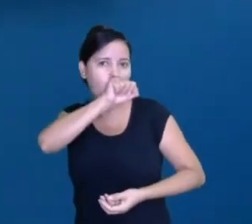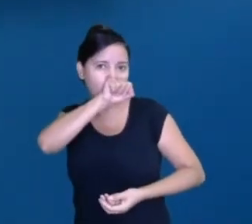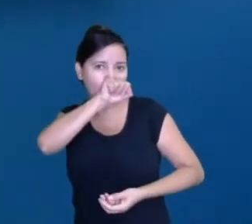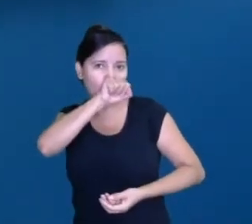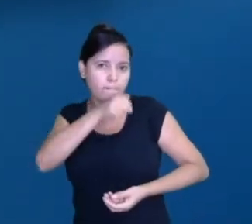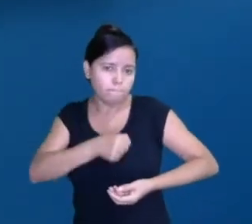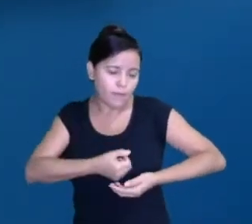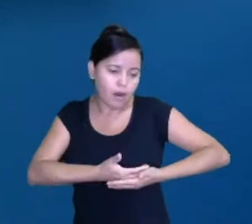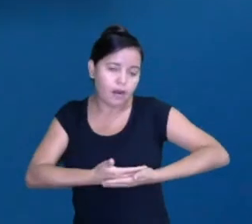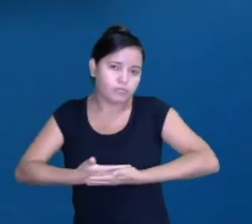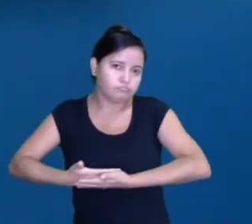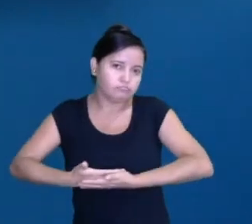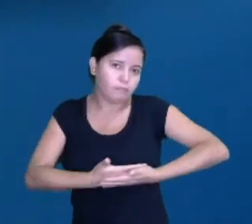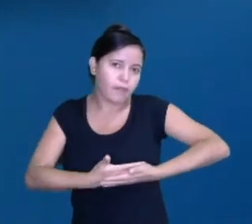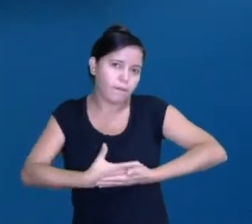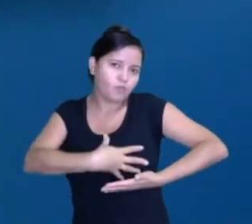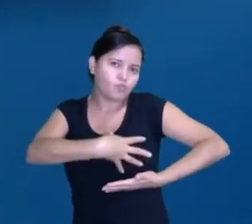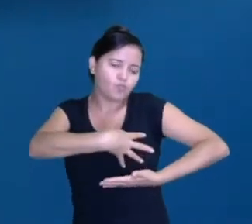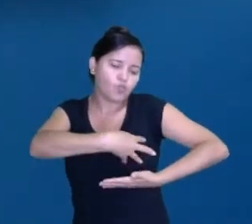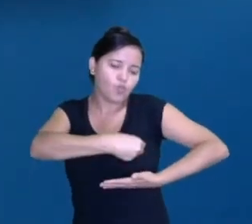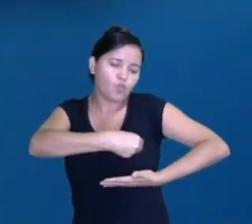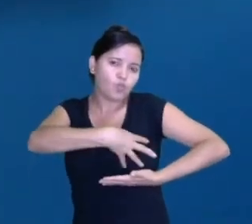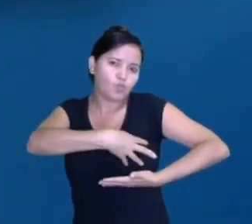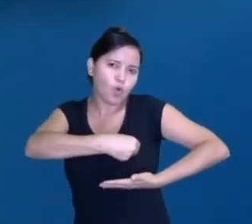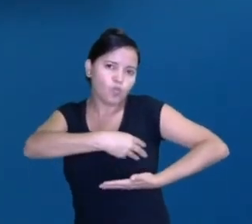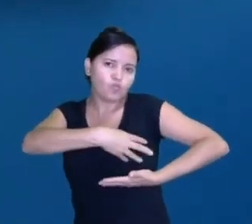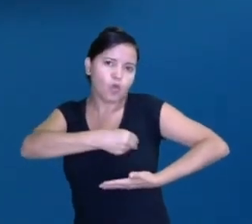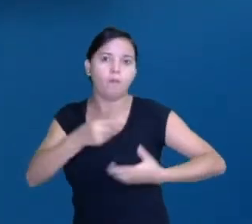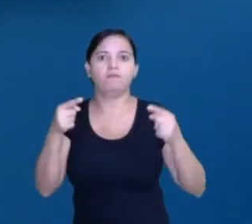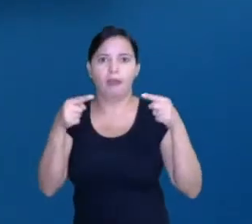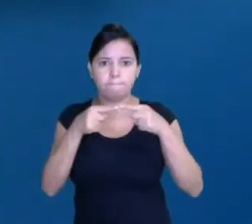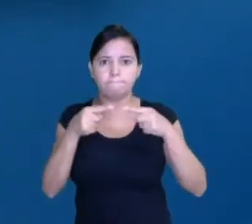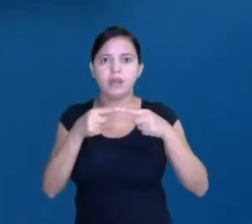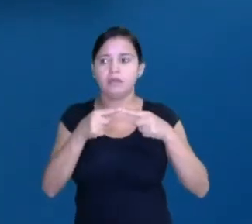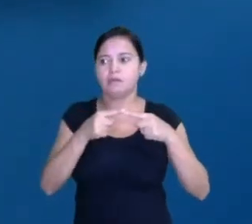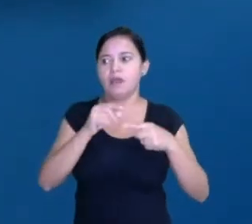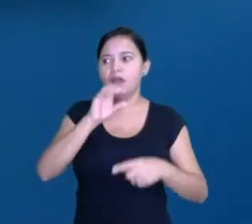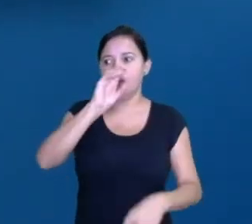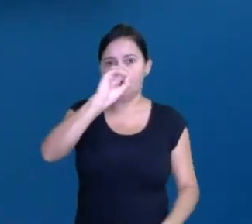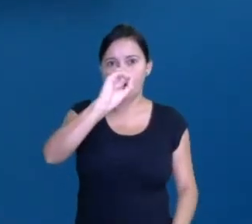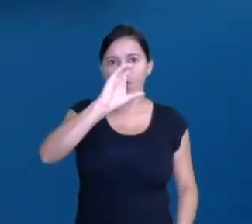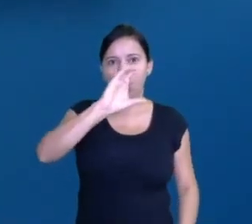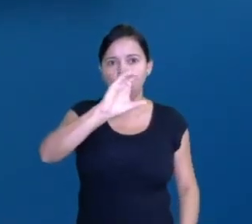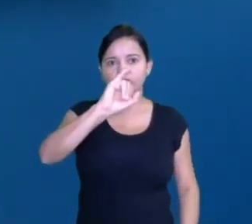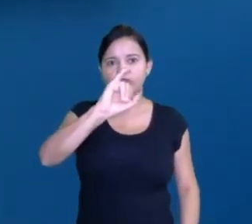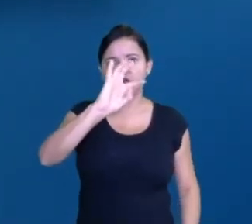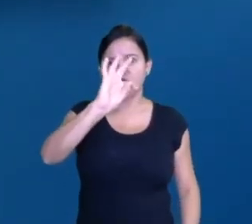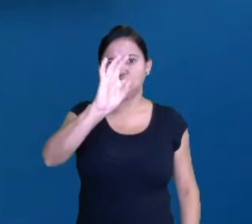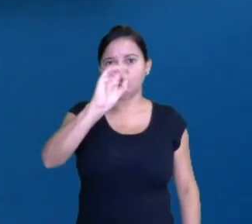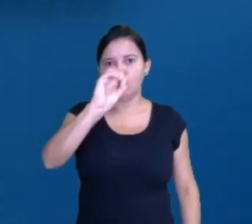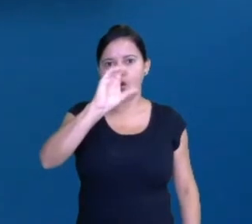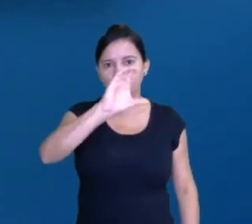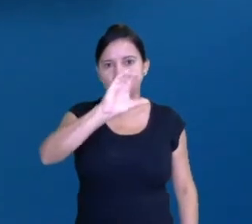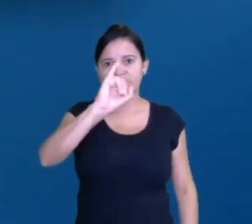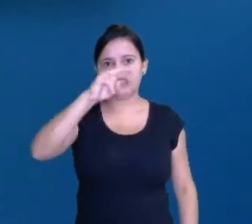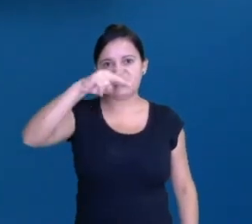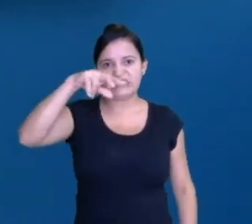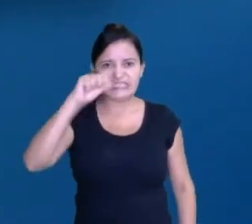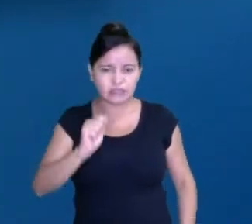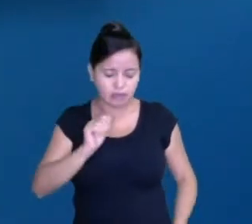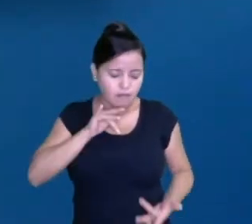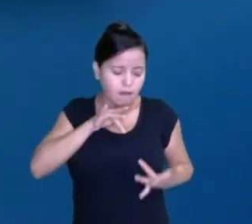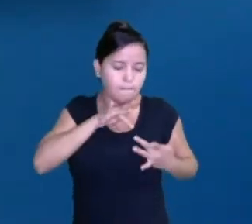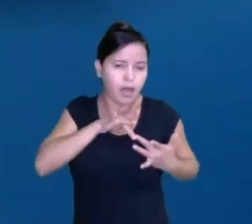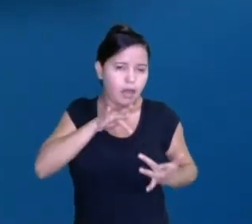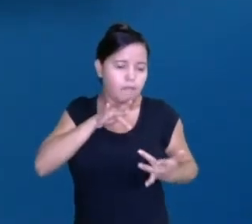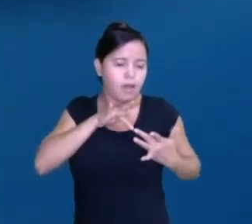quantidade assustadora de ocitocina. Isso gera um engajamento emocional. Essa relação materno-fetal fica muito mais o quê? Íntima, muito